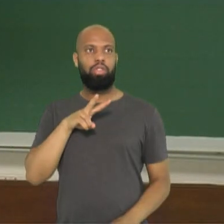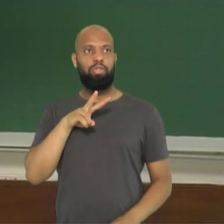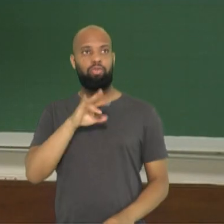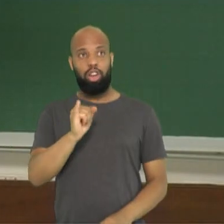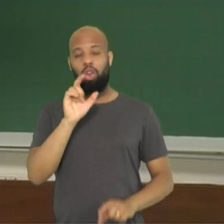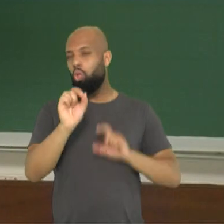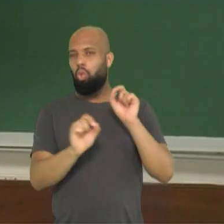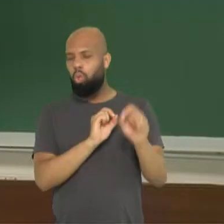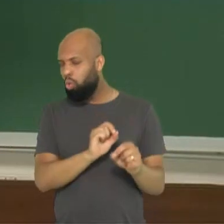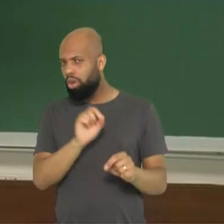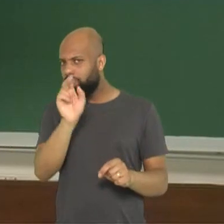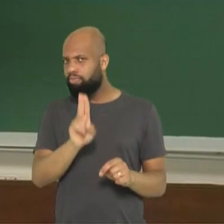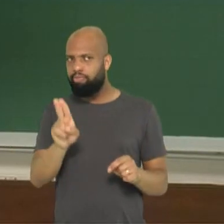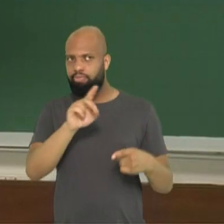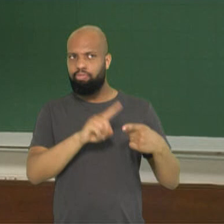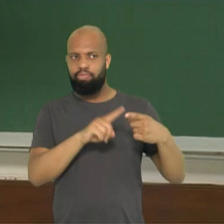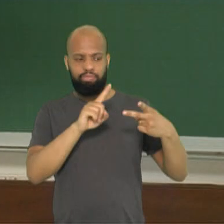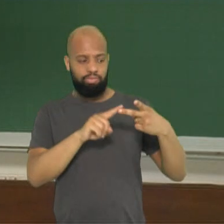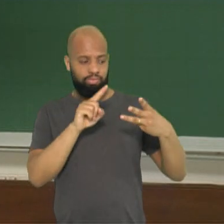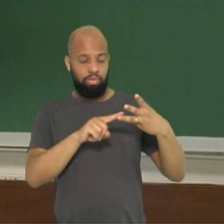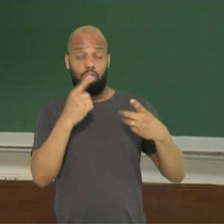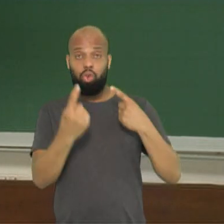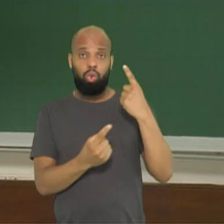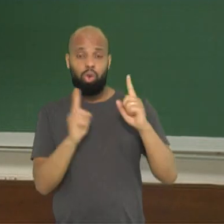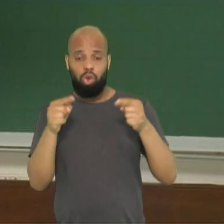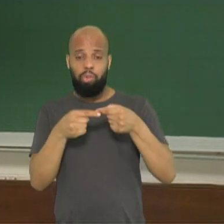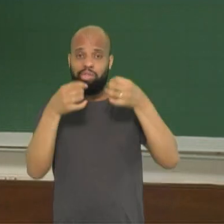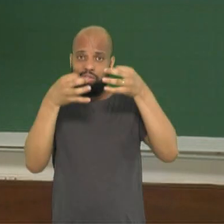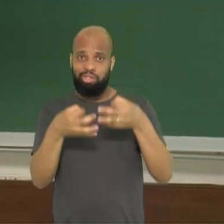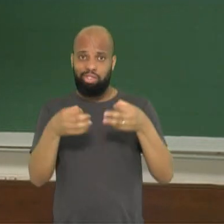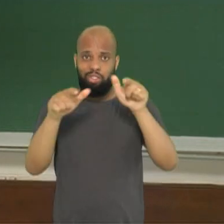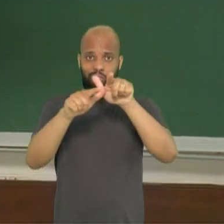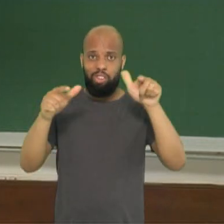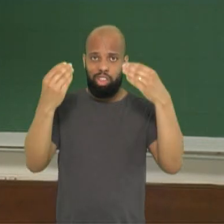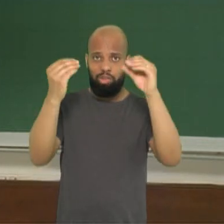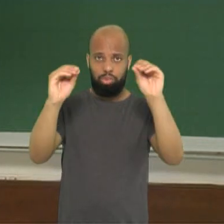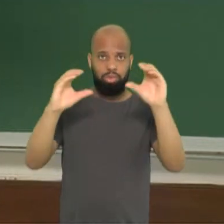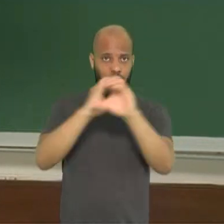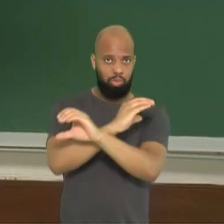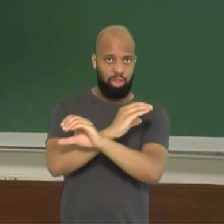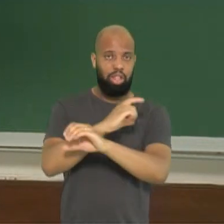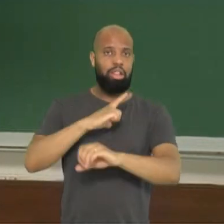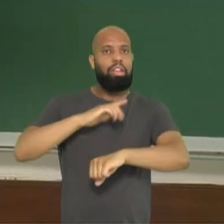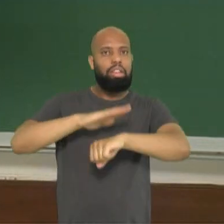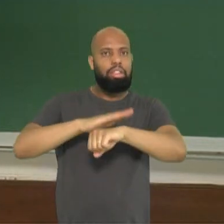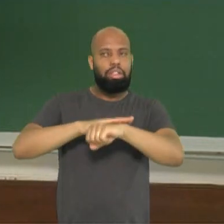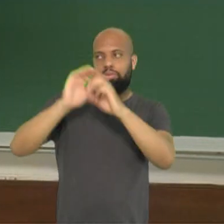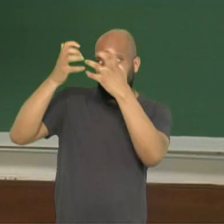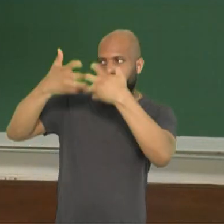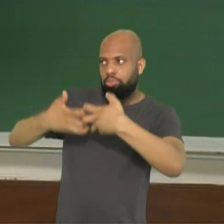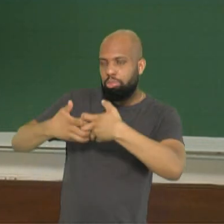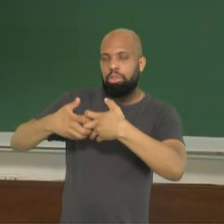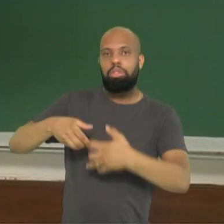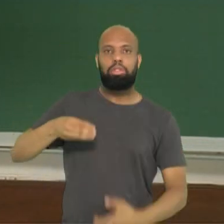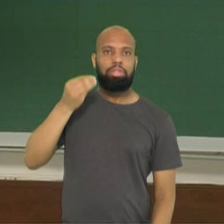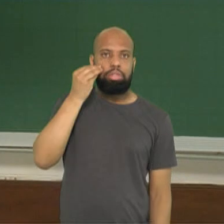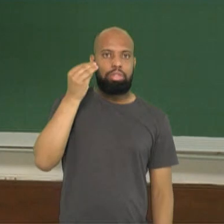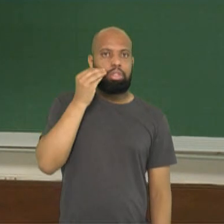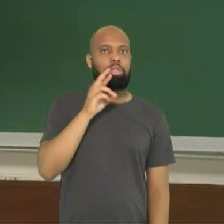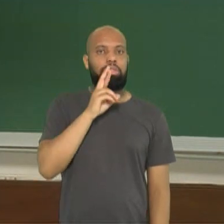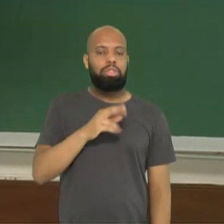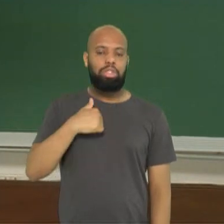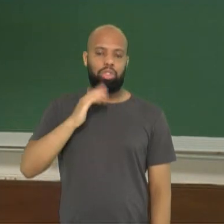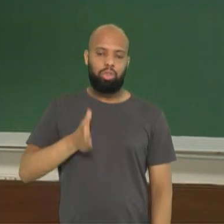Laura estão yendo ou Ana e Laura está yendo. Pense, tá? Com bastante atenção,